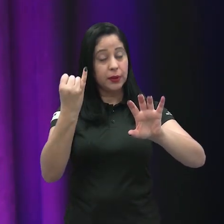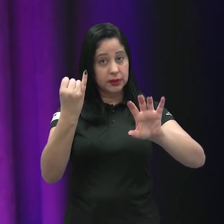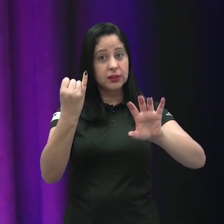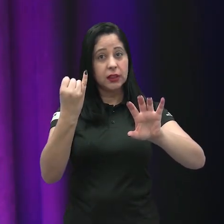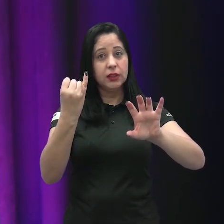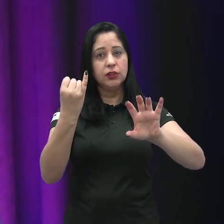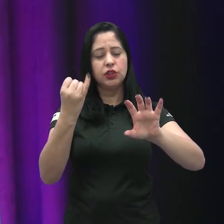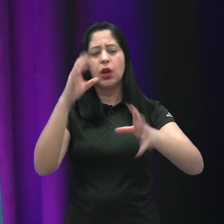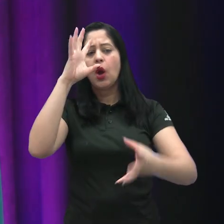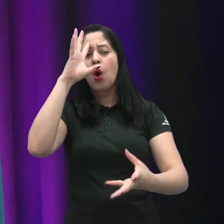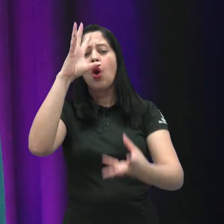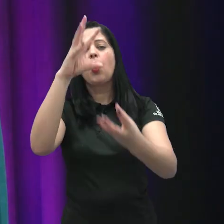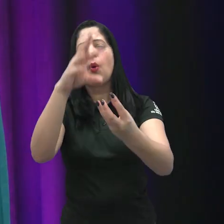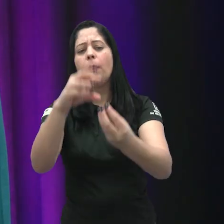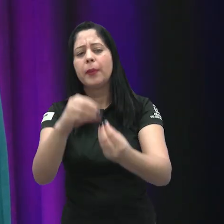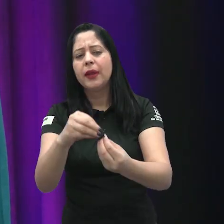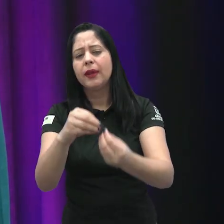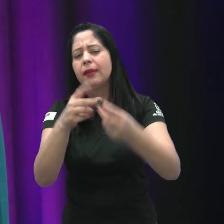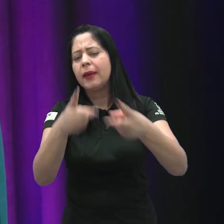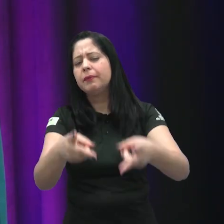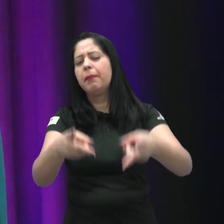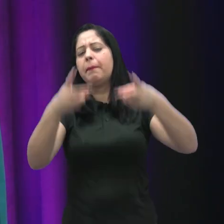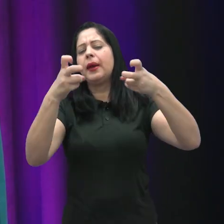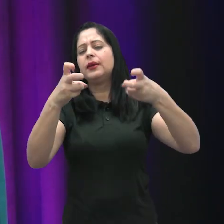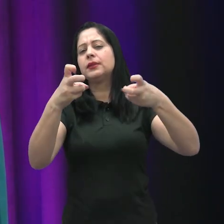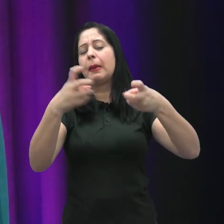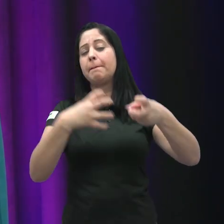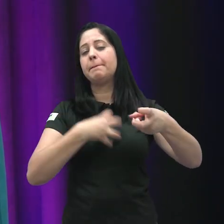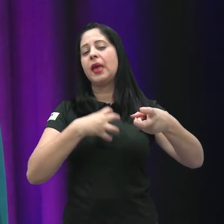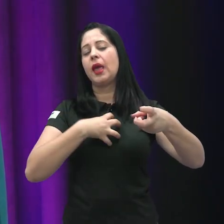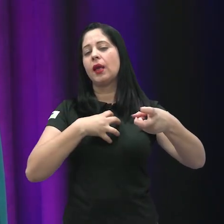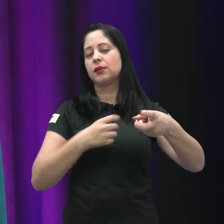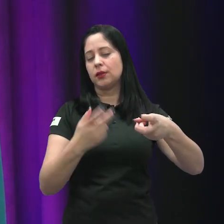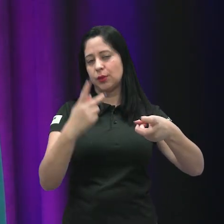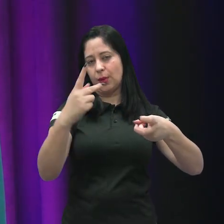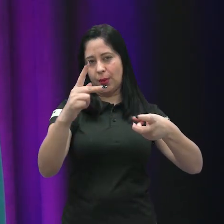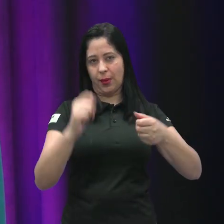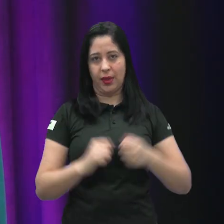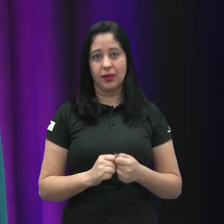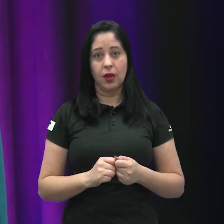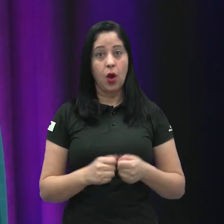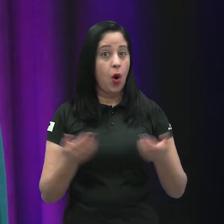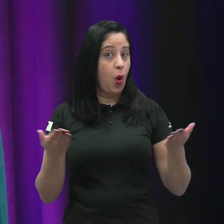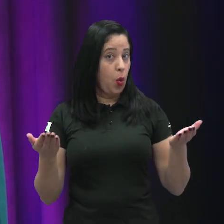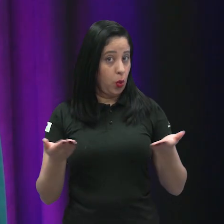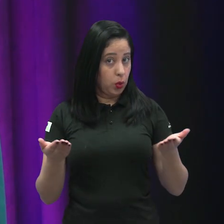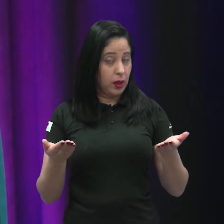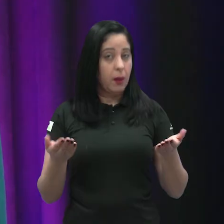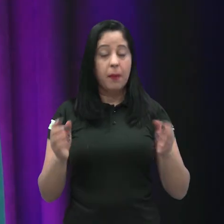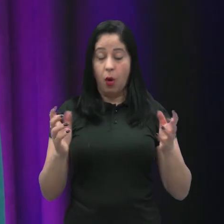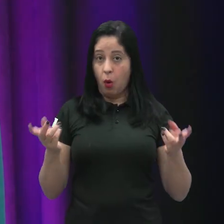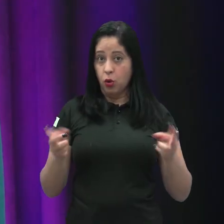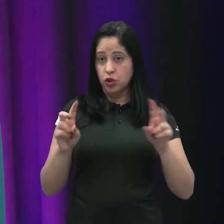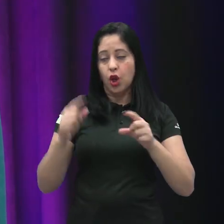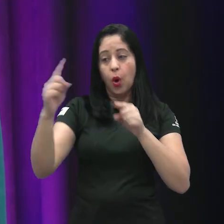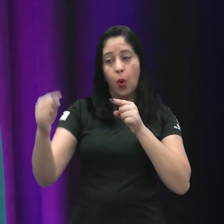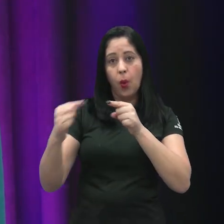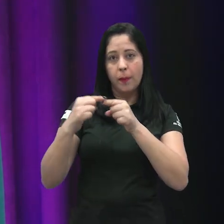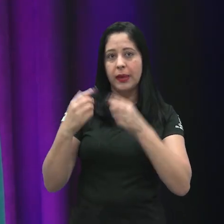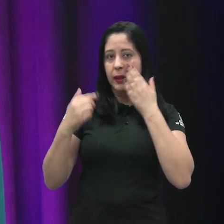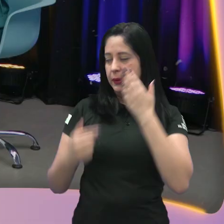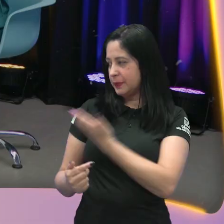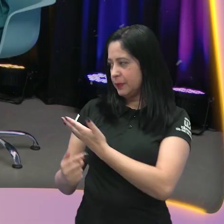que nos permite compreender e sentir com o outro. E o tema de hoje tem tudo a ver com a atuação parlamentar.